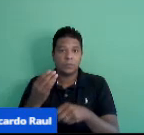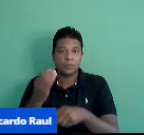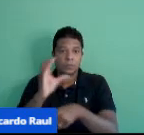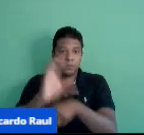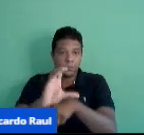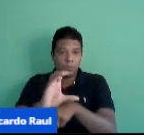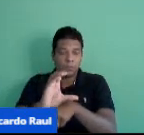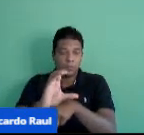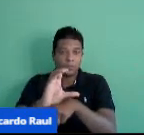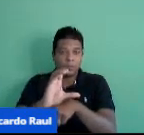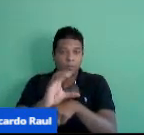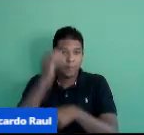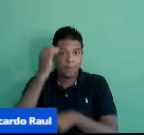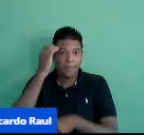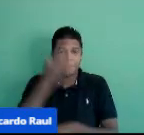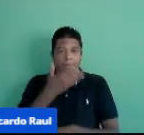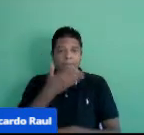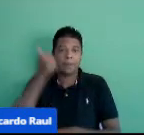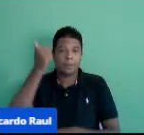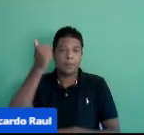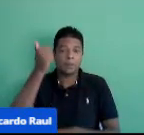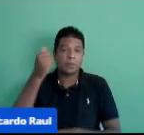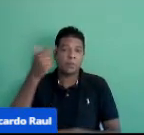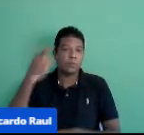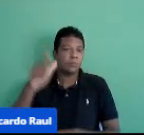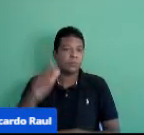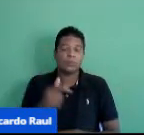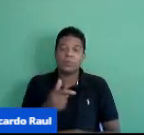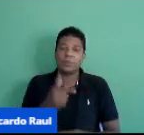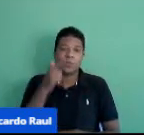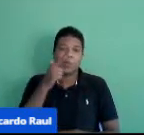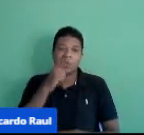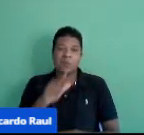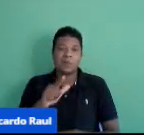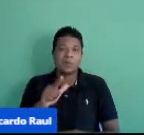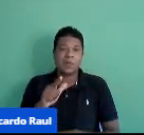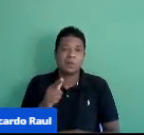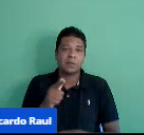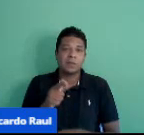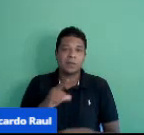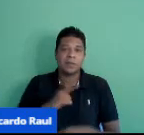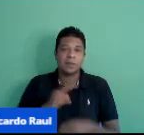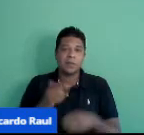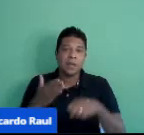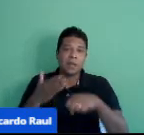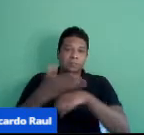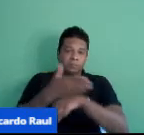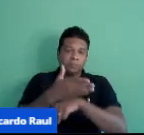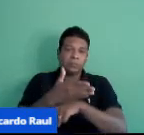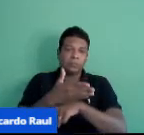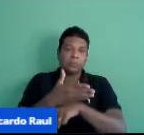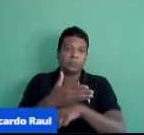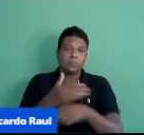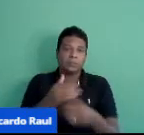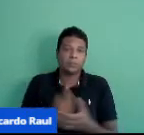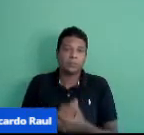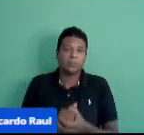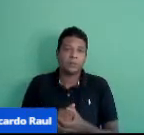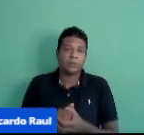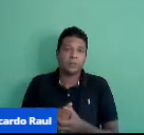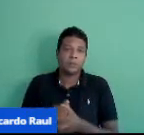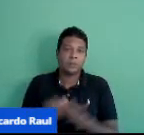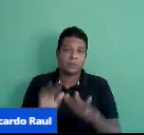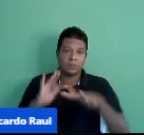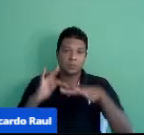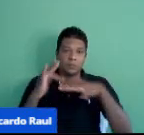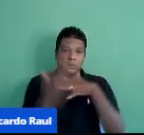muito. E outros não, né? Ele só consegue a partir do momento que ele tem acesso àquela ferramenta de